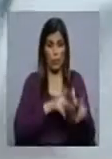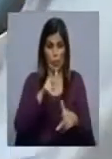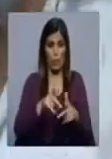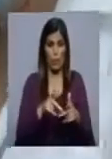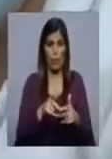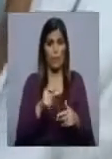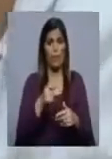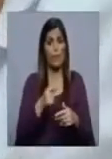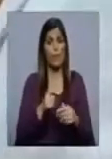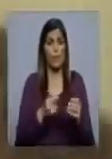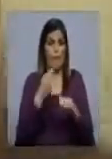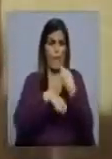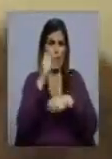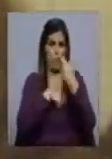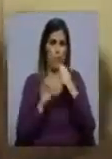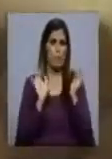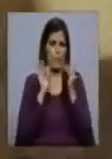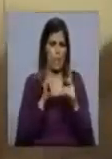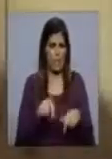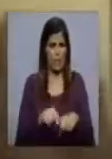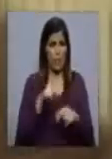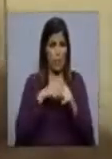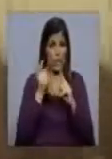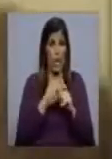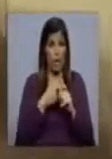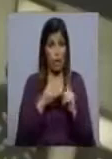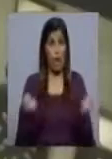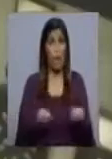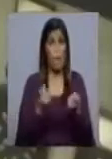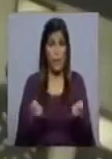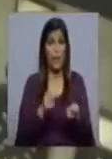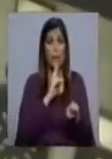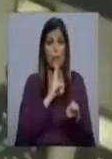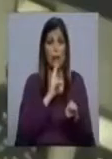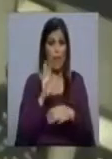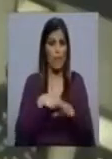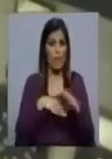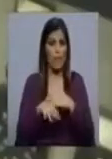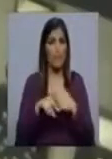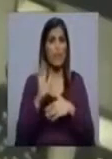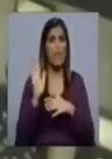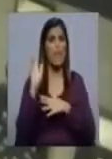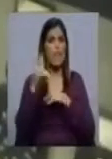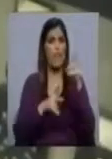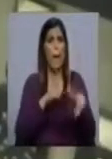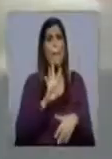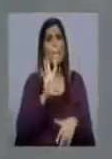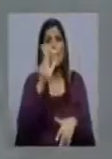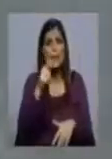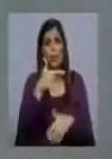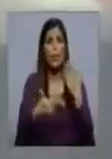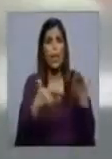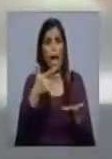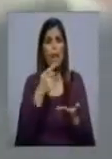nas vendas online este ano a campanha de páscoa produziu nesta fábrica mil toneladas de amêndoas